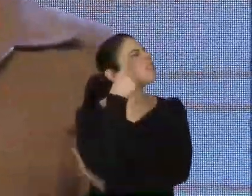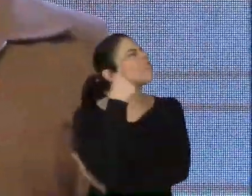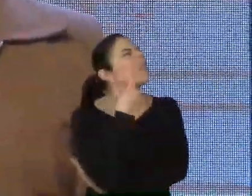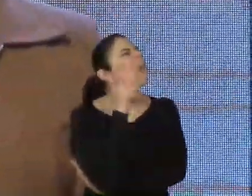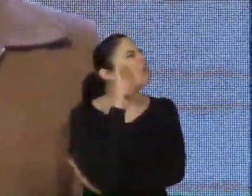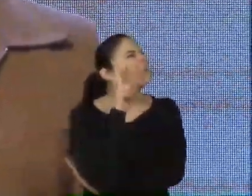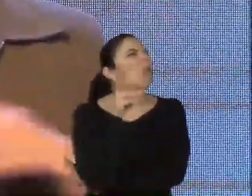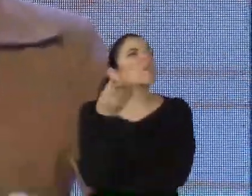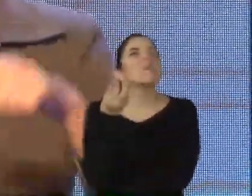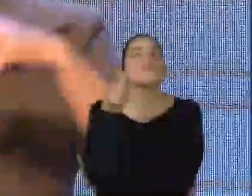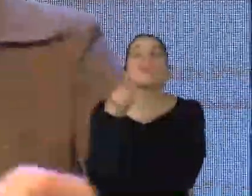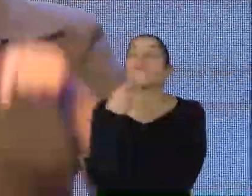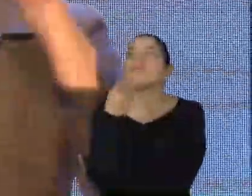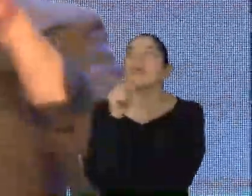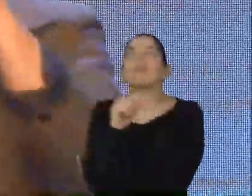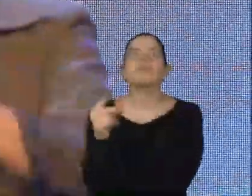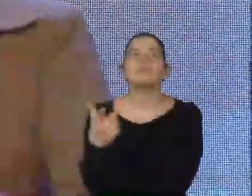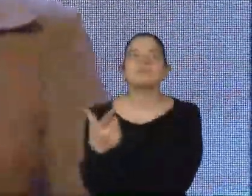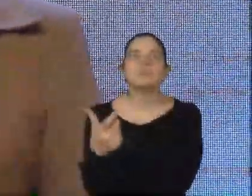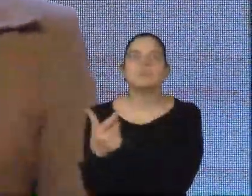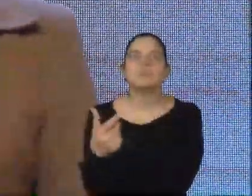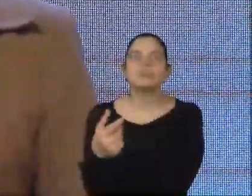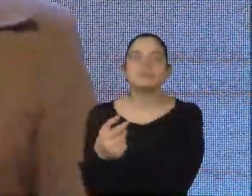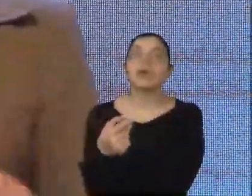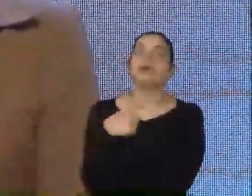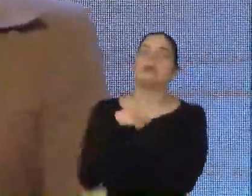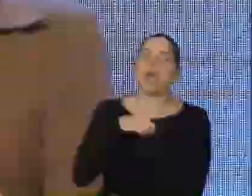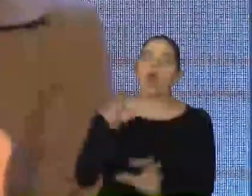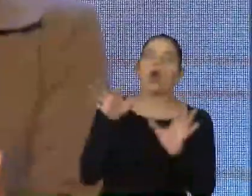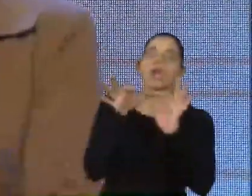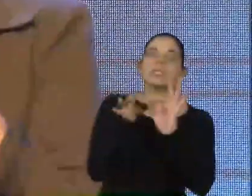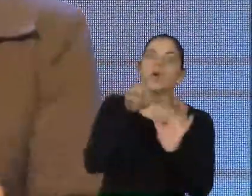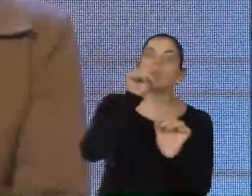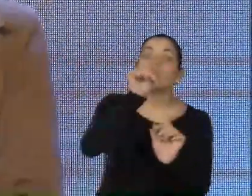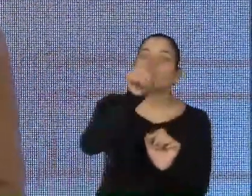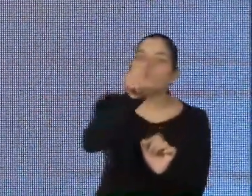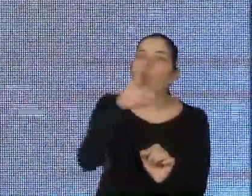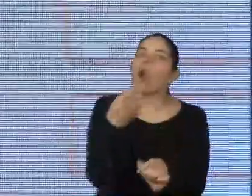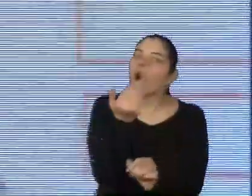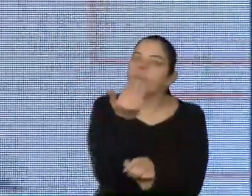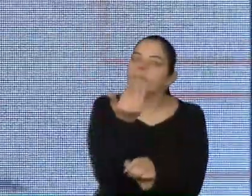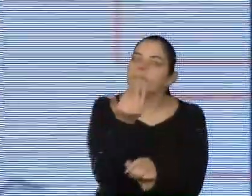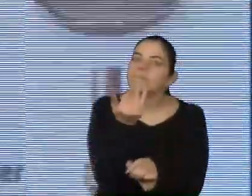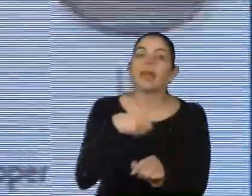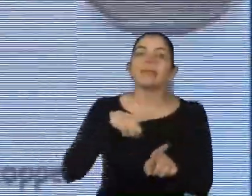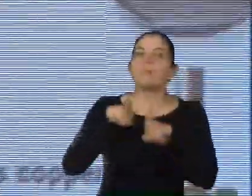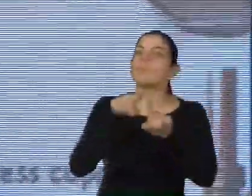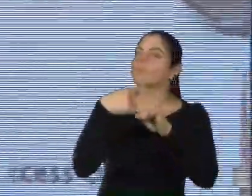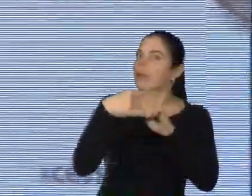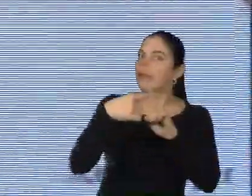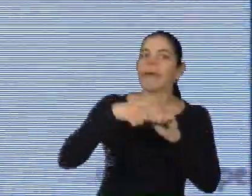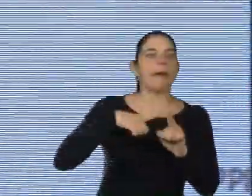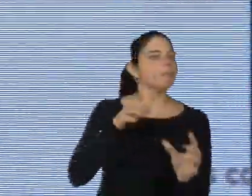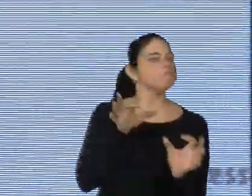linha. Isso também tem a ver com o que você come. Então, mais uma vez, é importante que a gente tenha essa